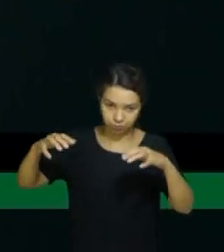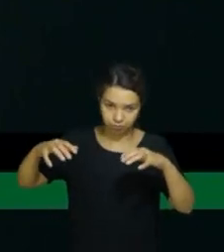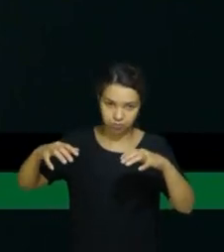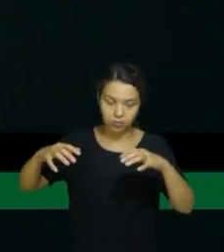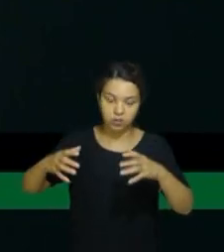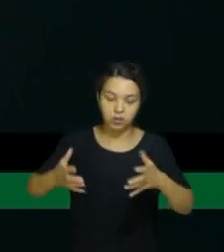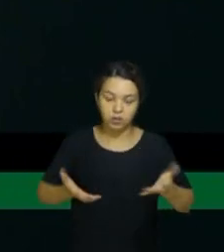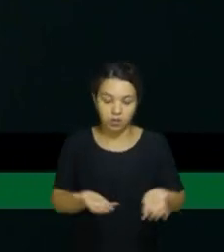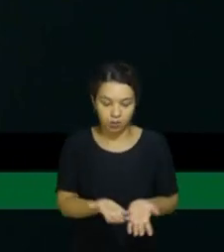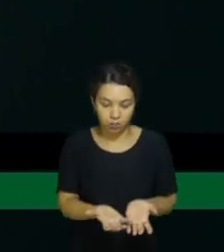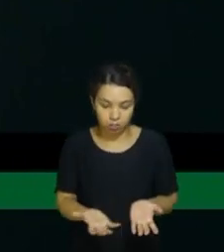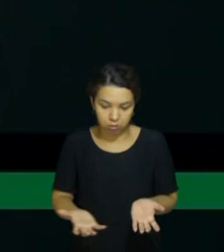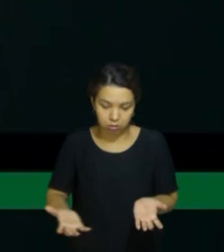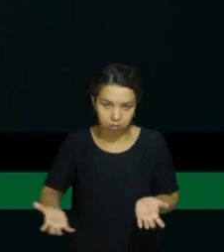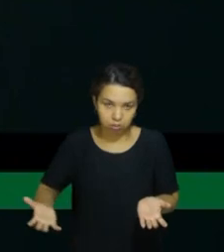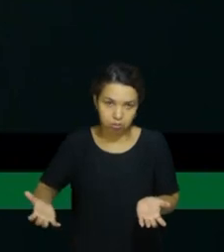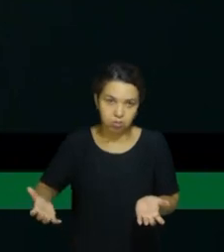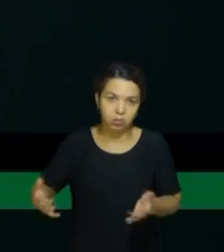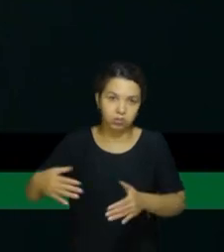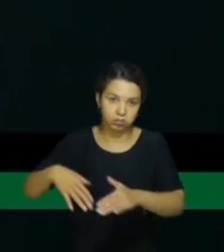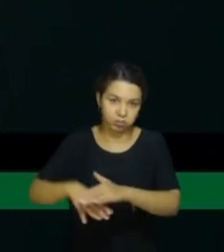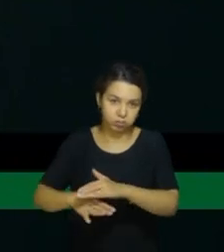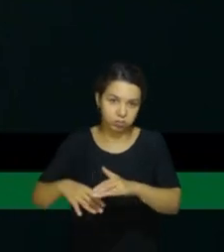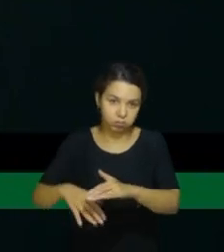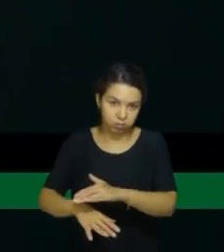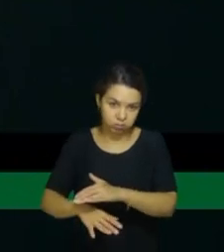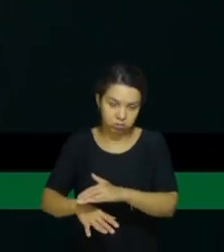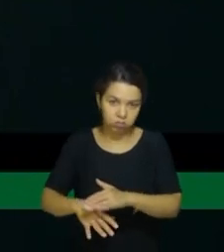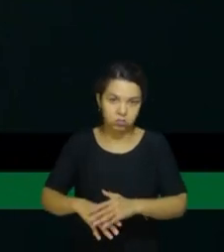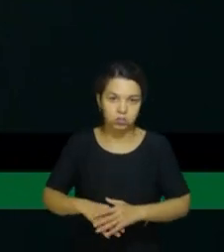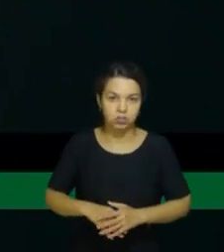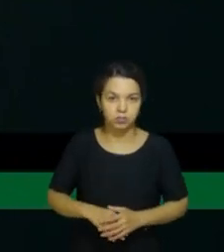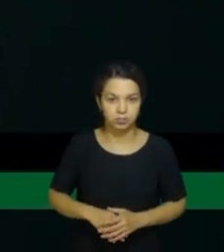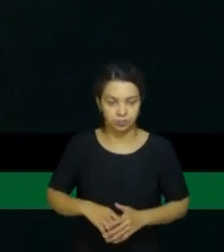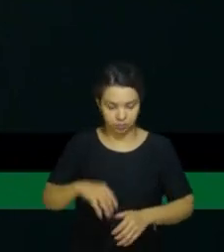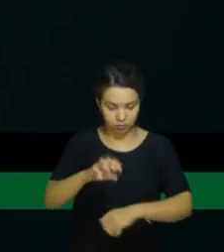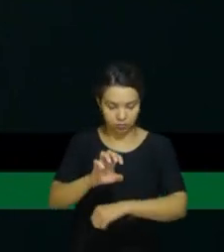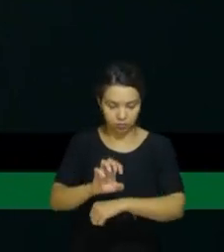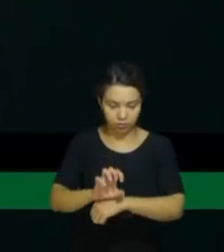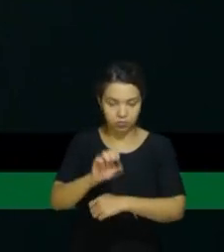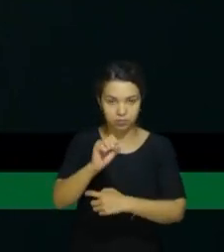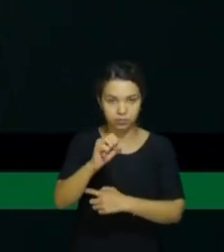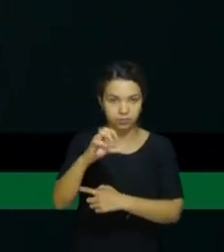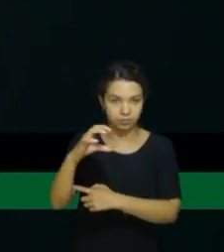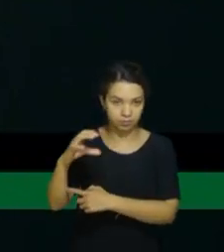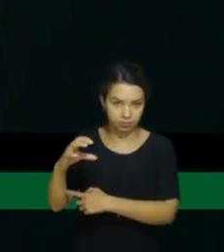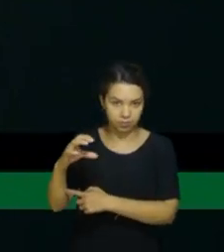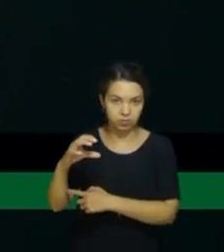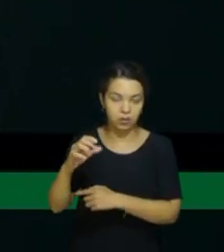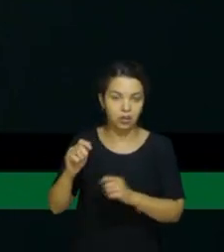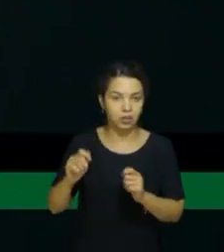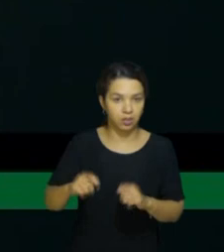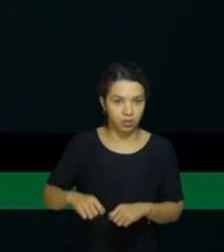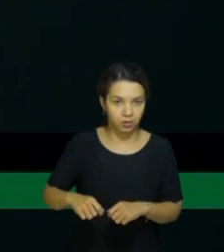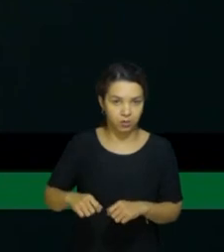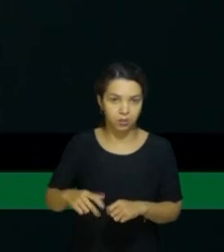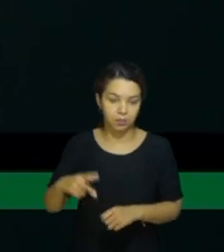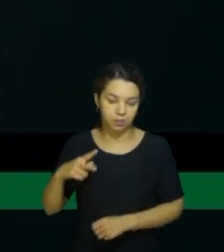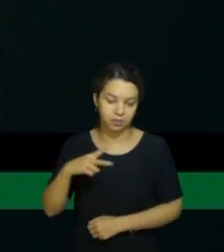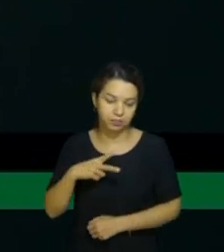pluviais no Estado de Santa Catarina sejam eles Empreendimentos